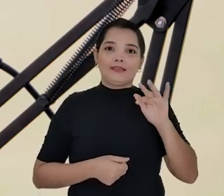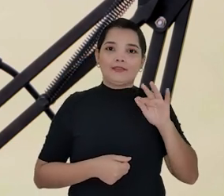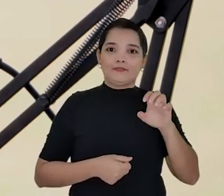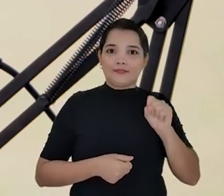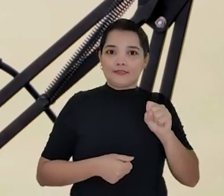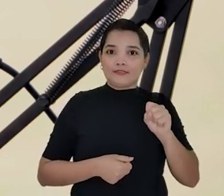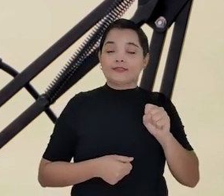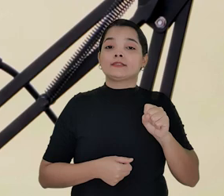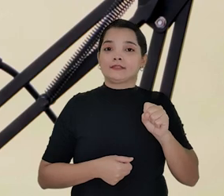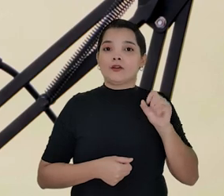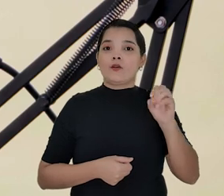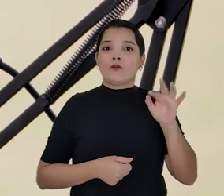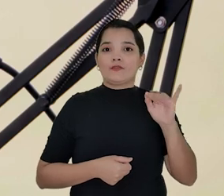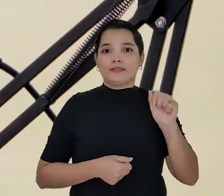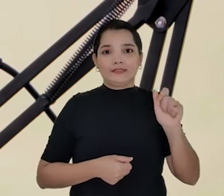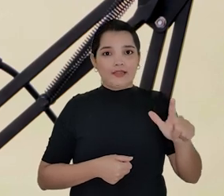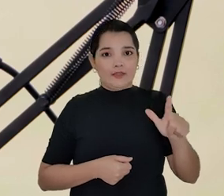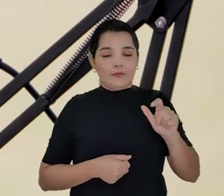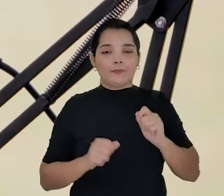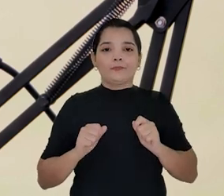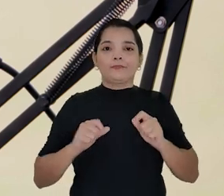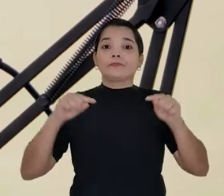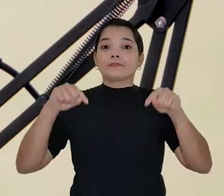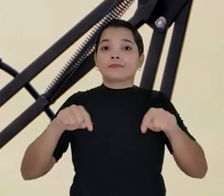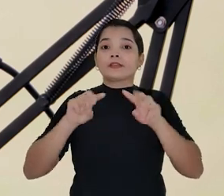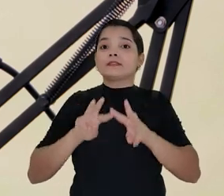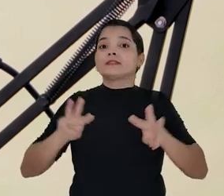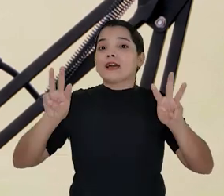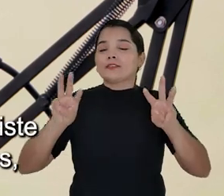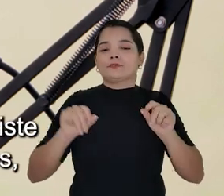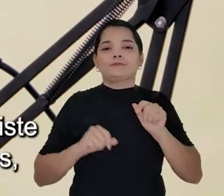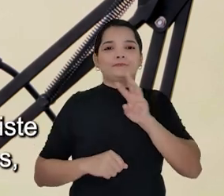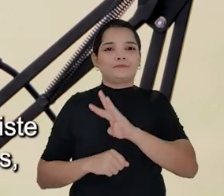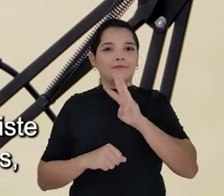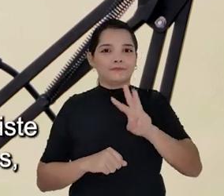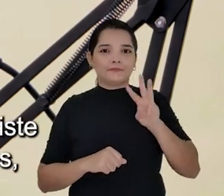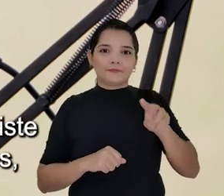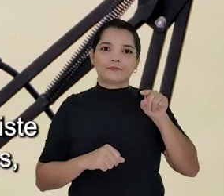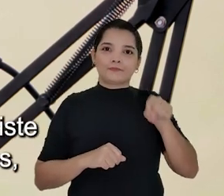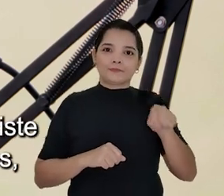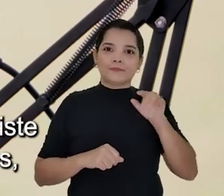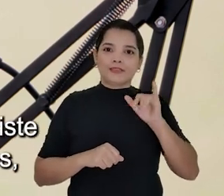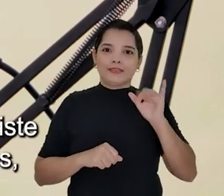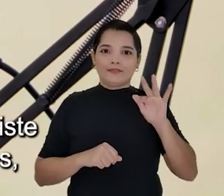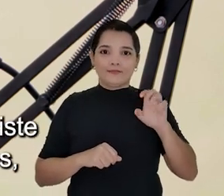oficial @if oficial Já o nosso site é o